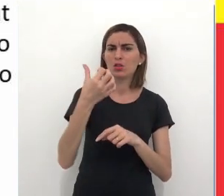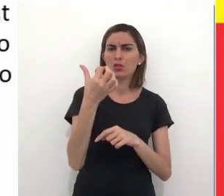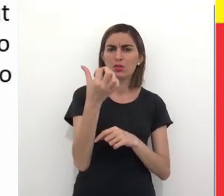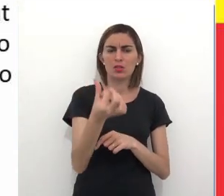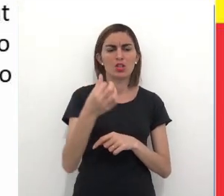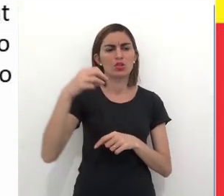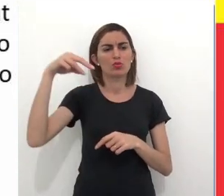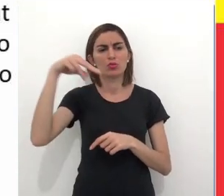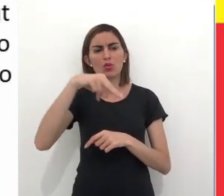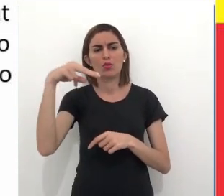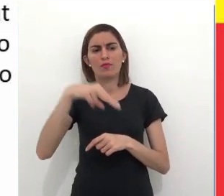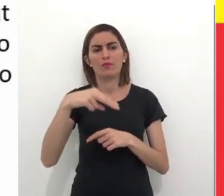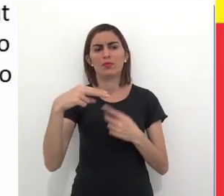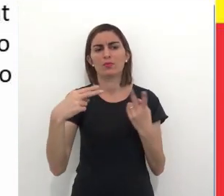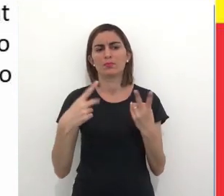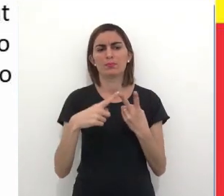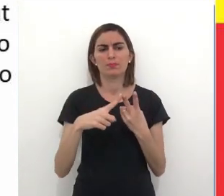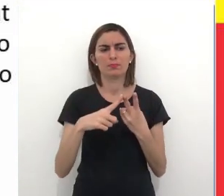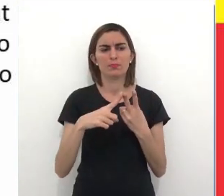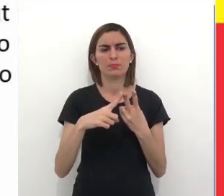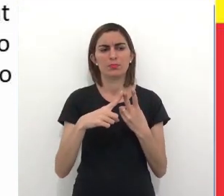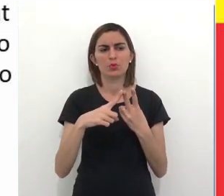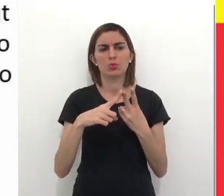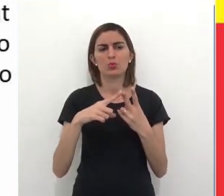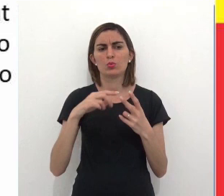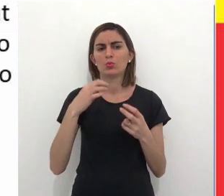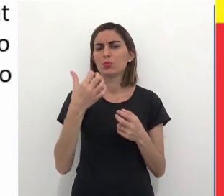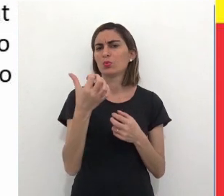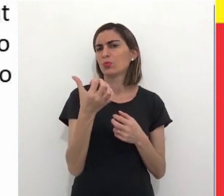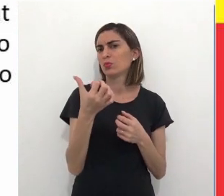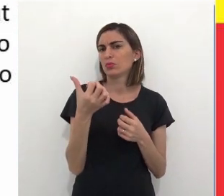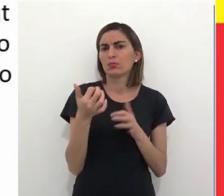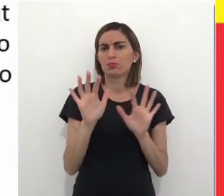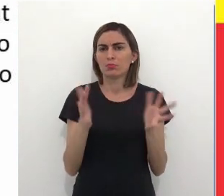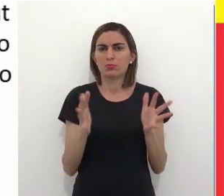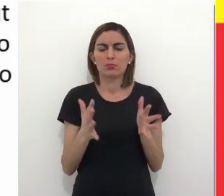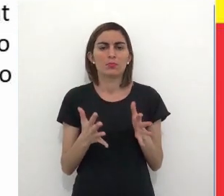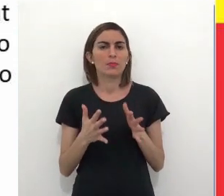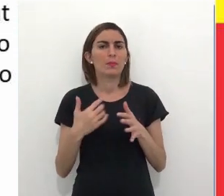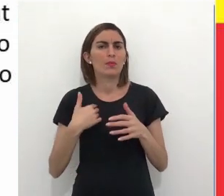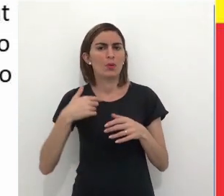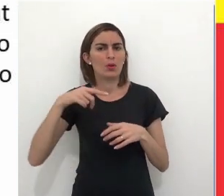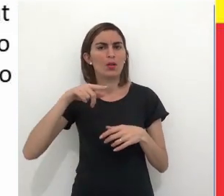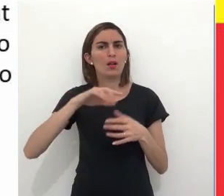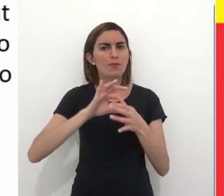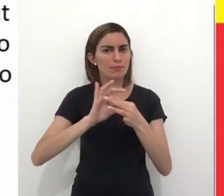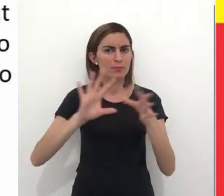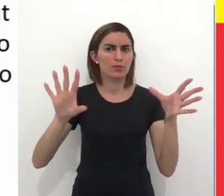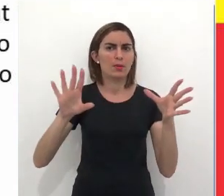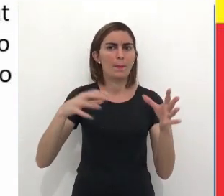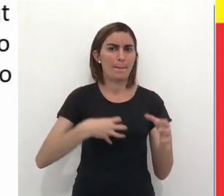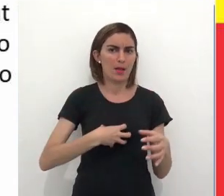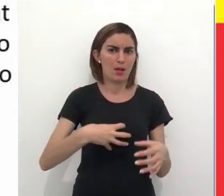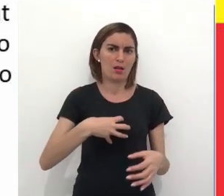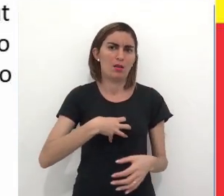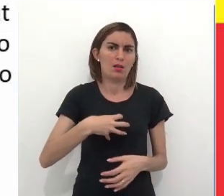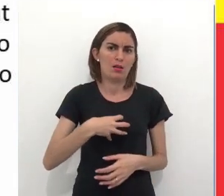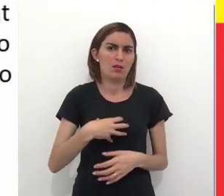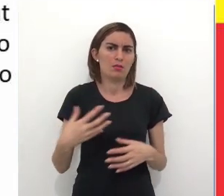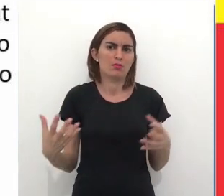o general Pedro Labatute, que já atuara, né, na independência da